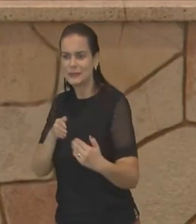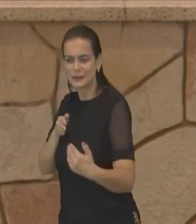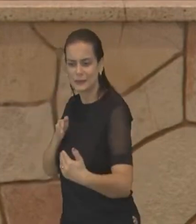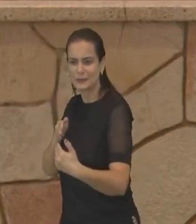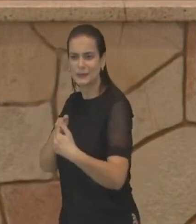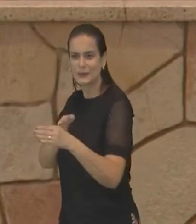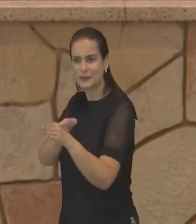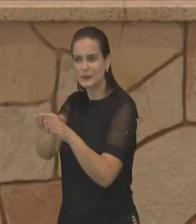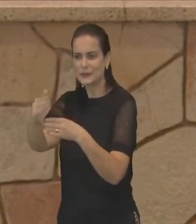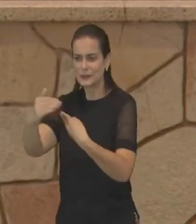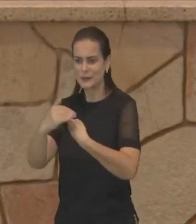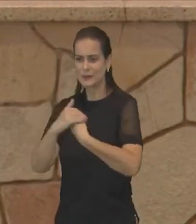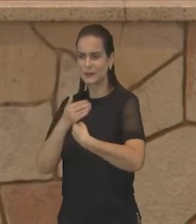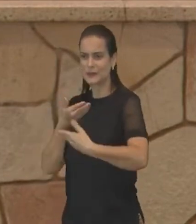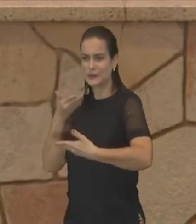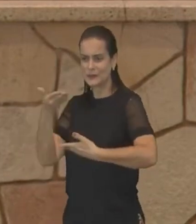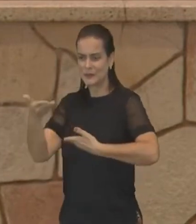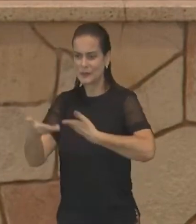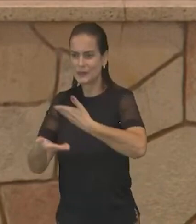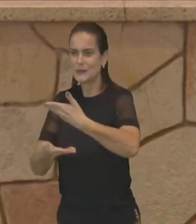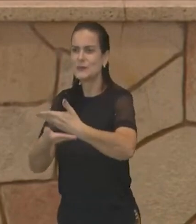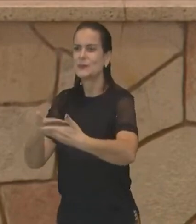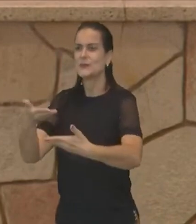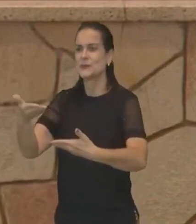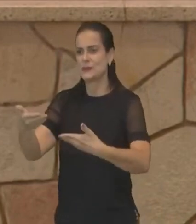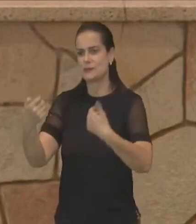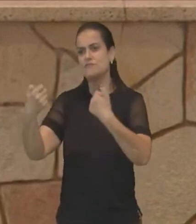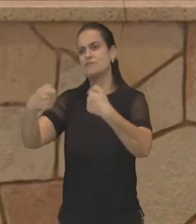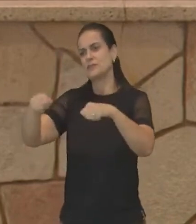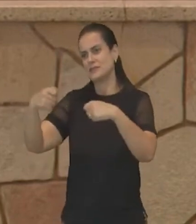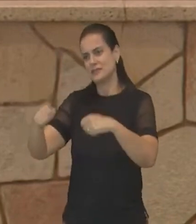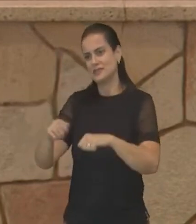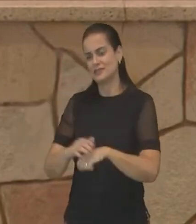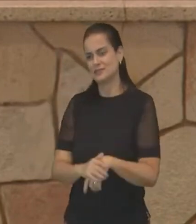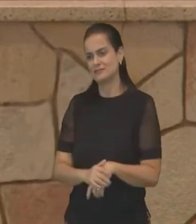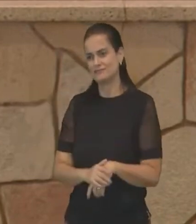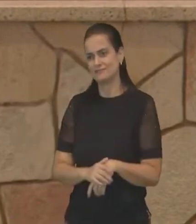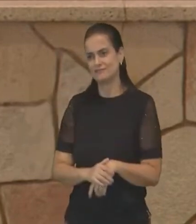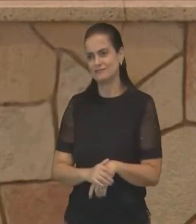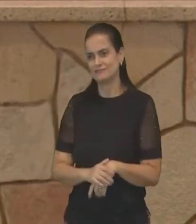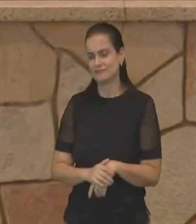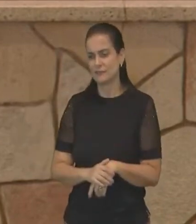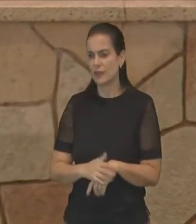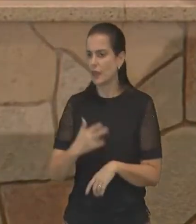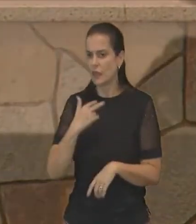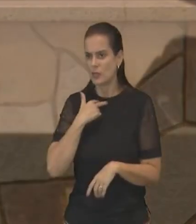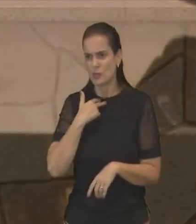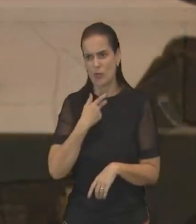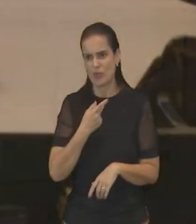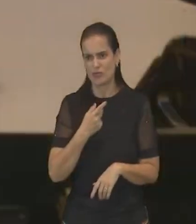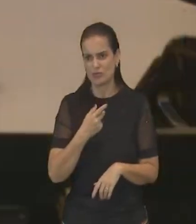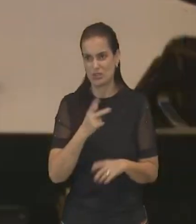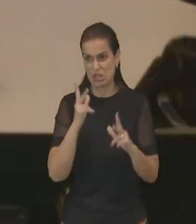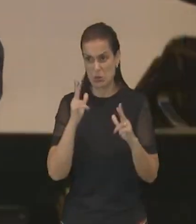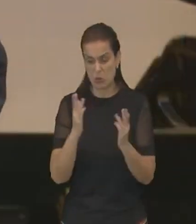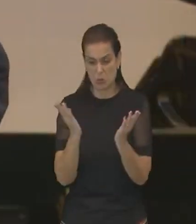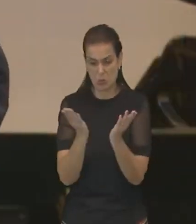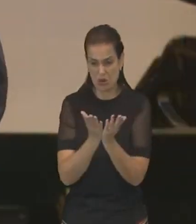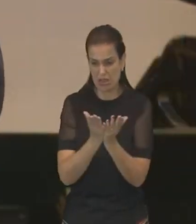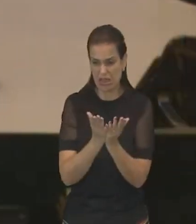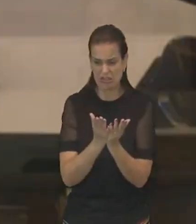pessoas. É coerente ser um cristão e ao mesmo tempo viver pronunciando palavras podres e de baixo calão? Mas é